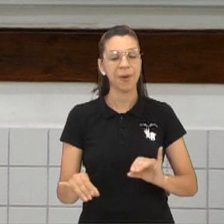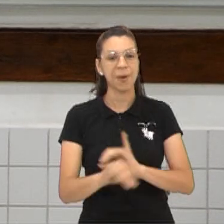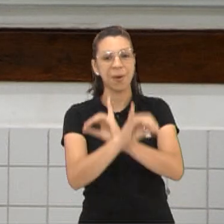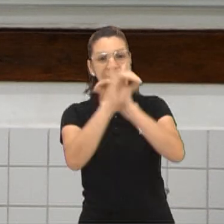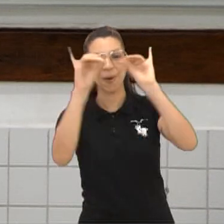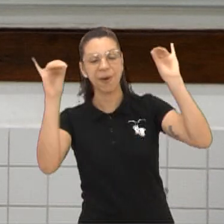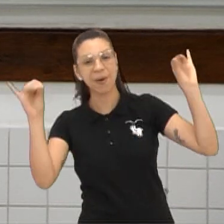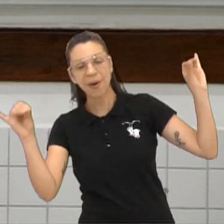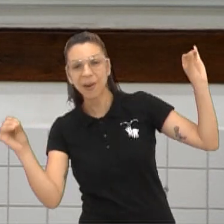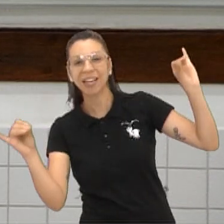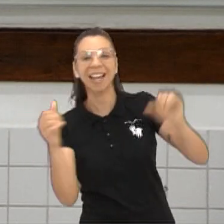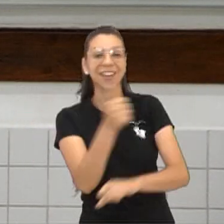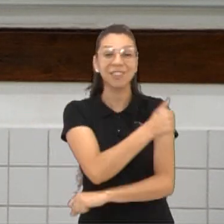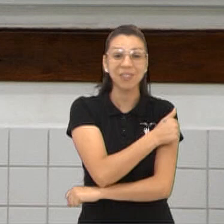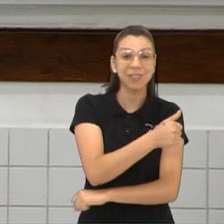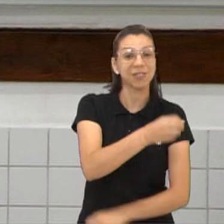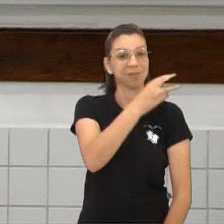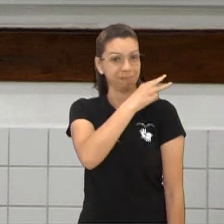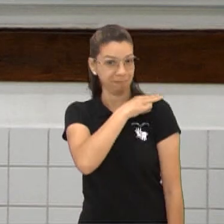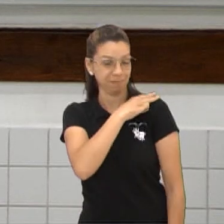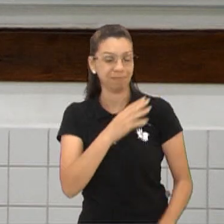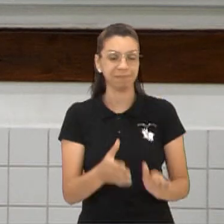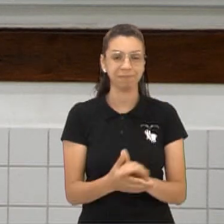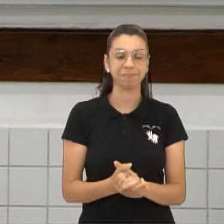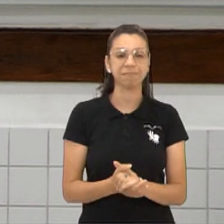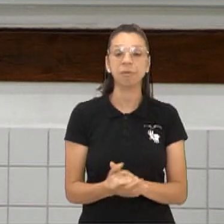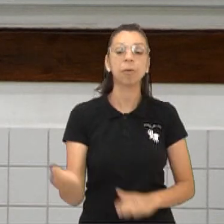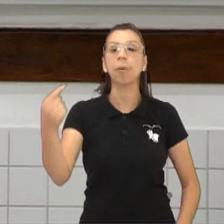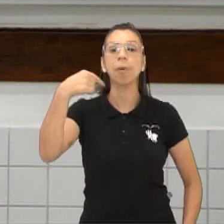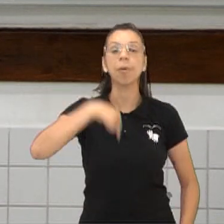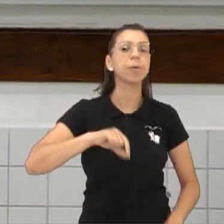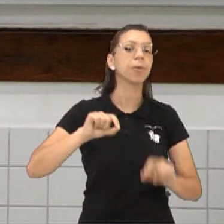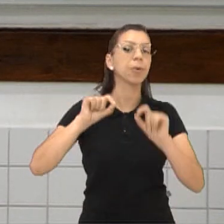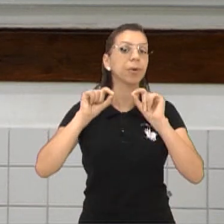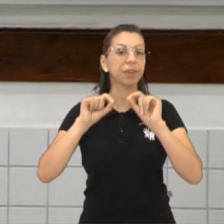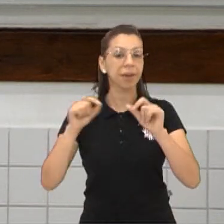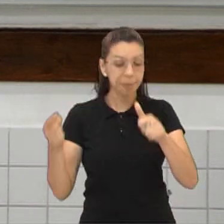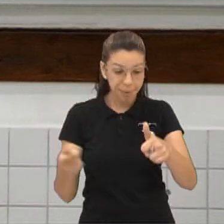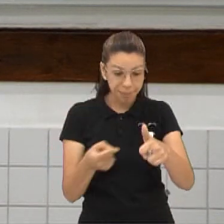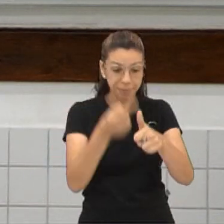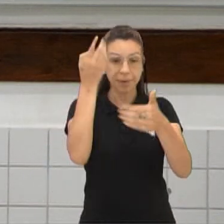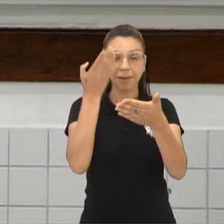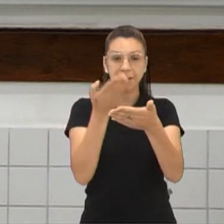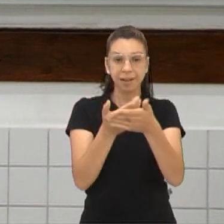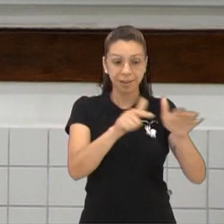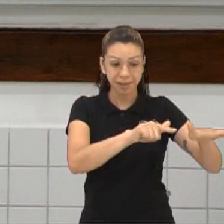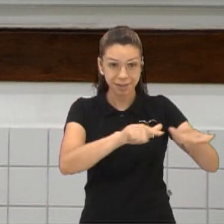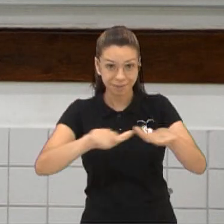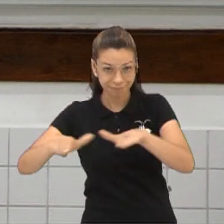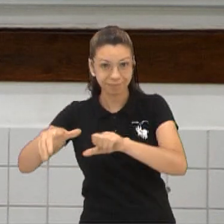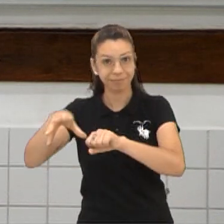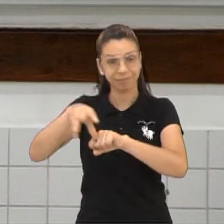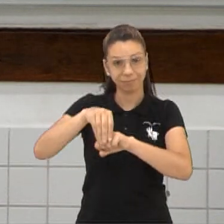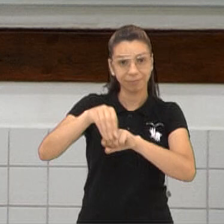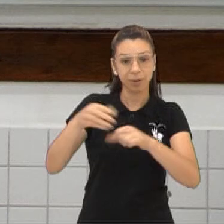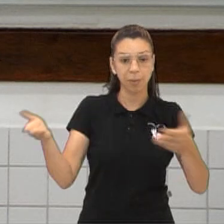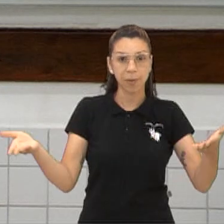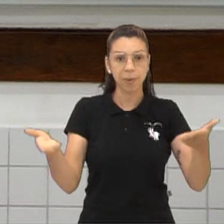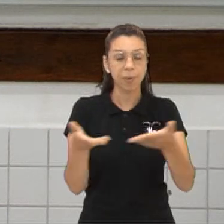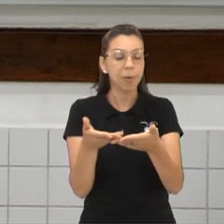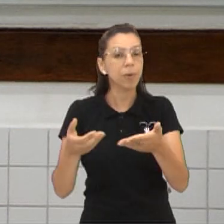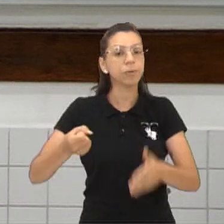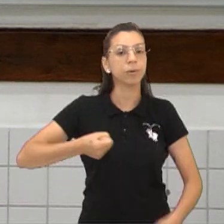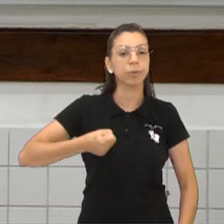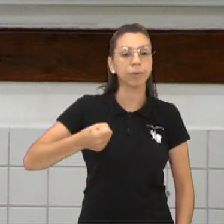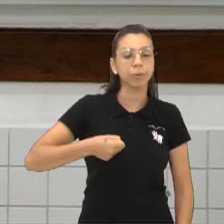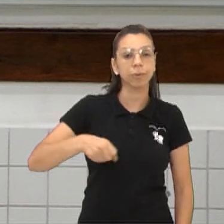Olá, queridos alunos da terceira série. Estamos aqui para a primeira aula da nossa Semana do Conhecimento. Hoje é a nossa aula de